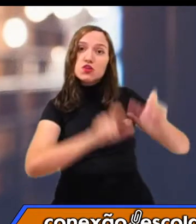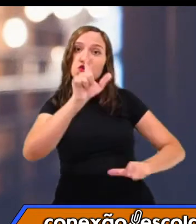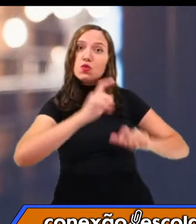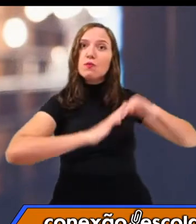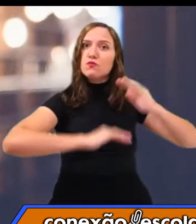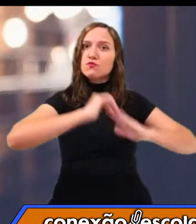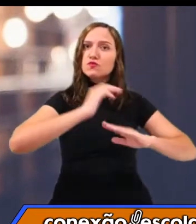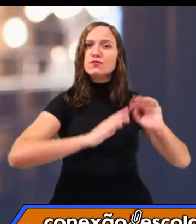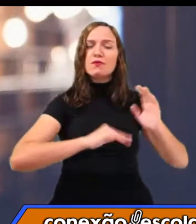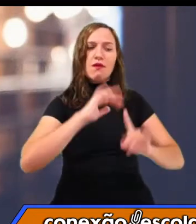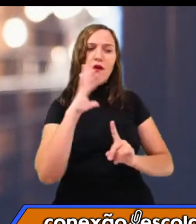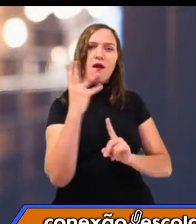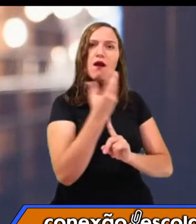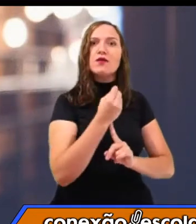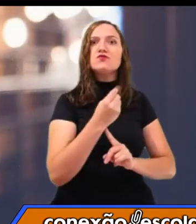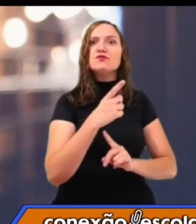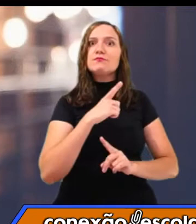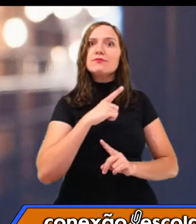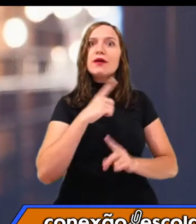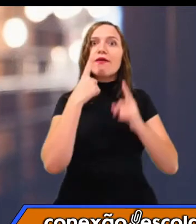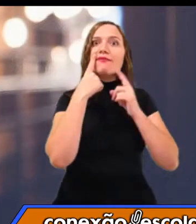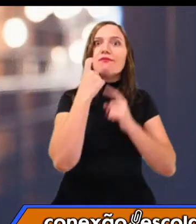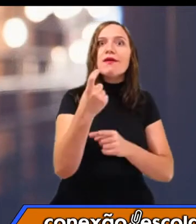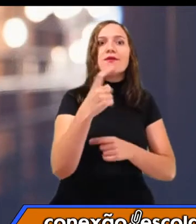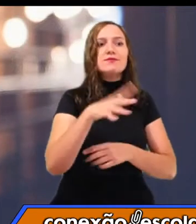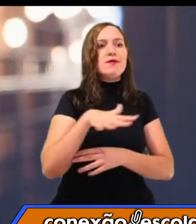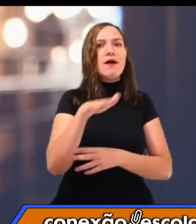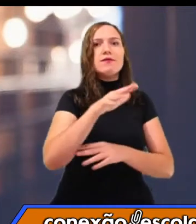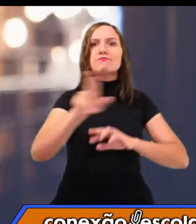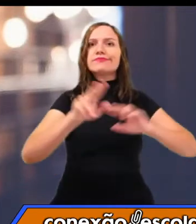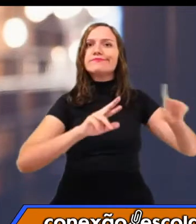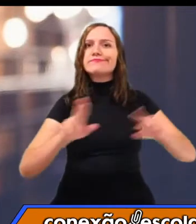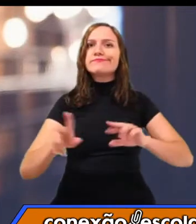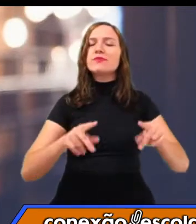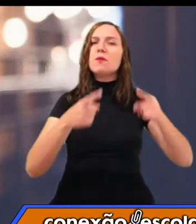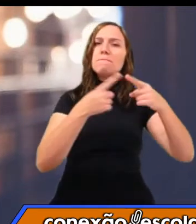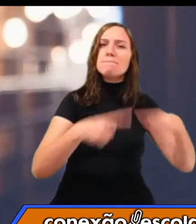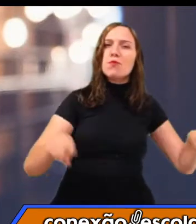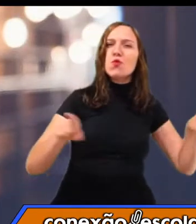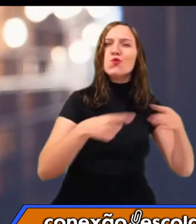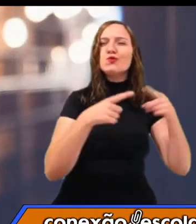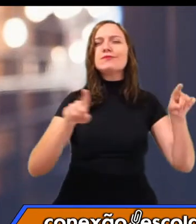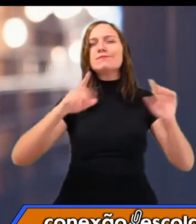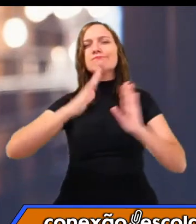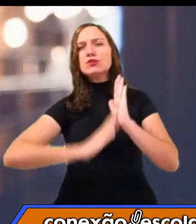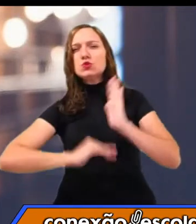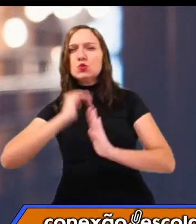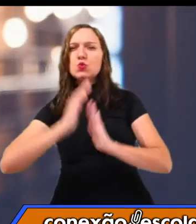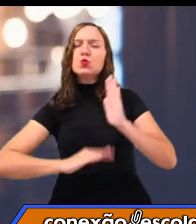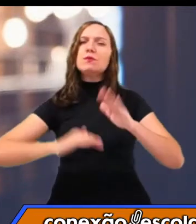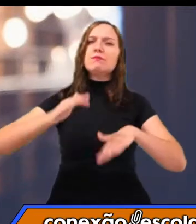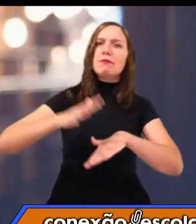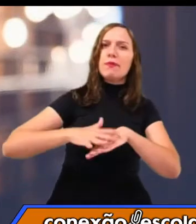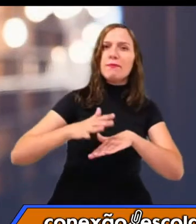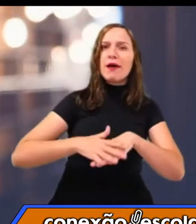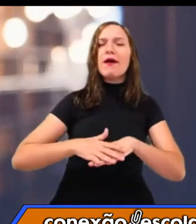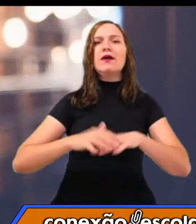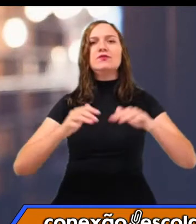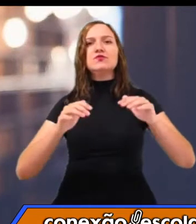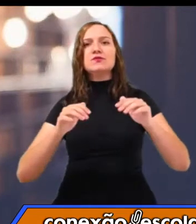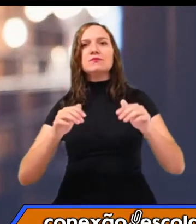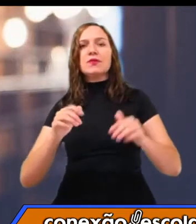áreas do conhecimento, né? A música, a pintura, a matemática, a anatomia.